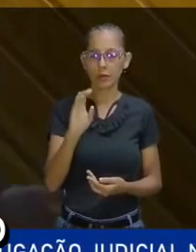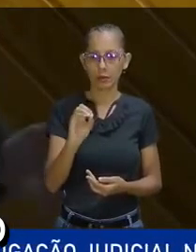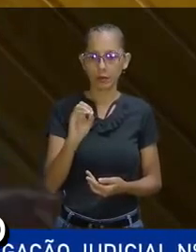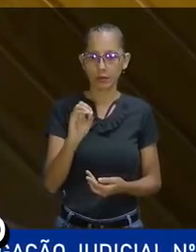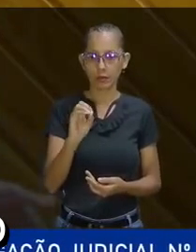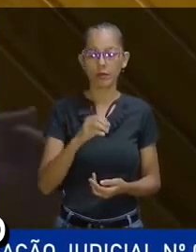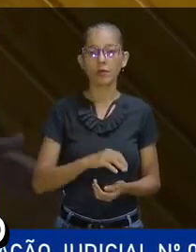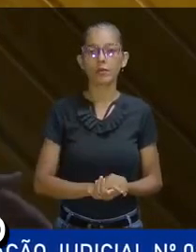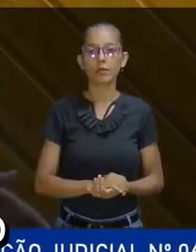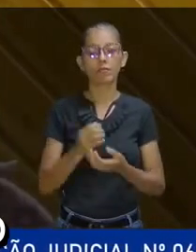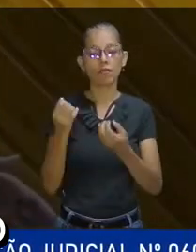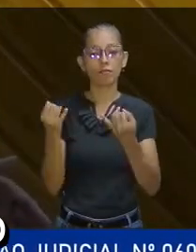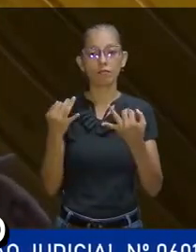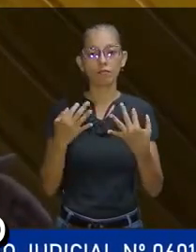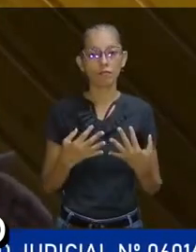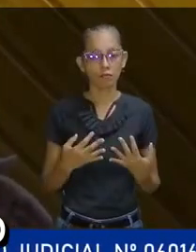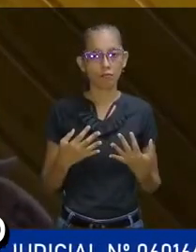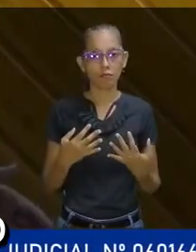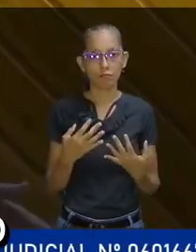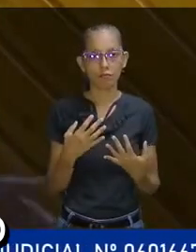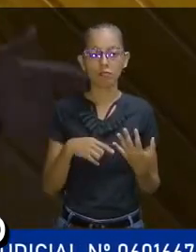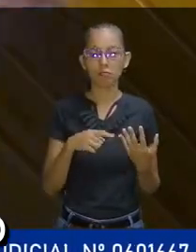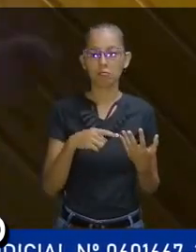não configura o ilícito